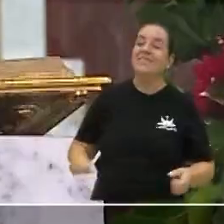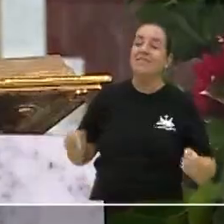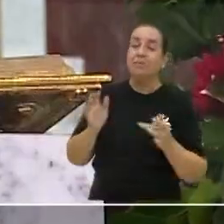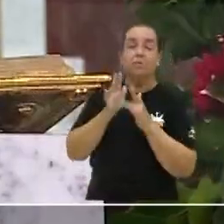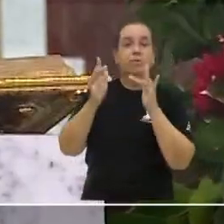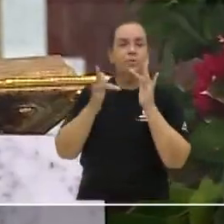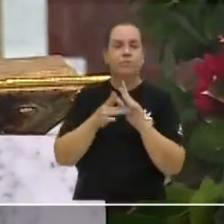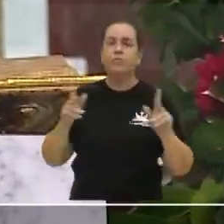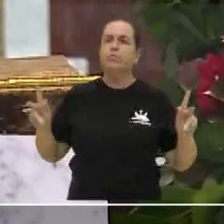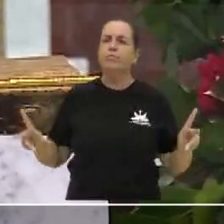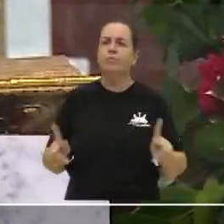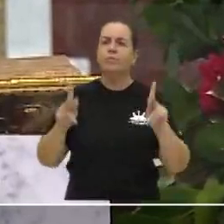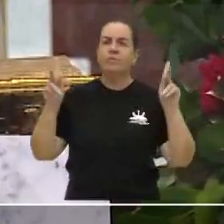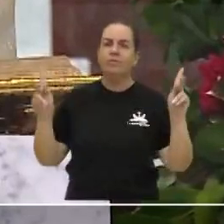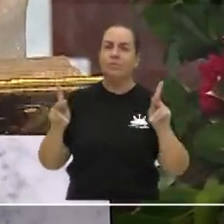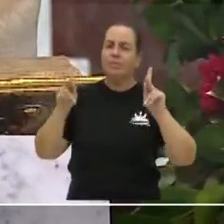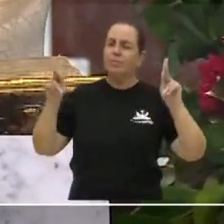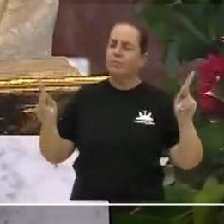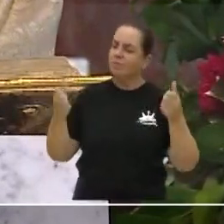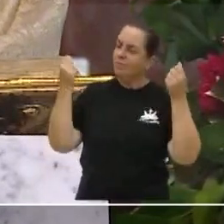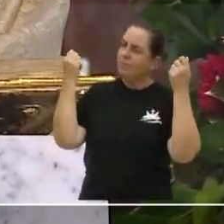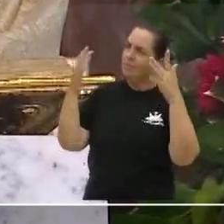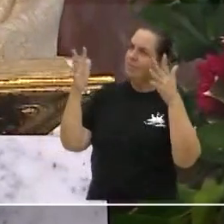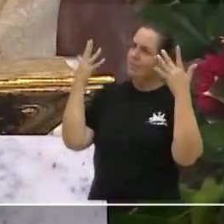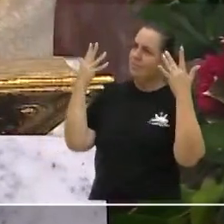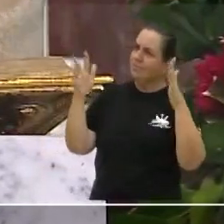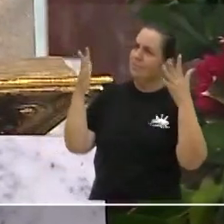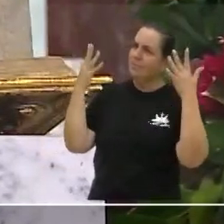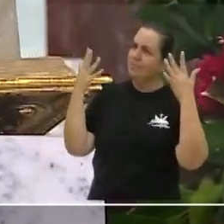Cristo venceu, aleluia,